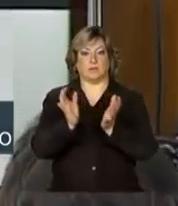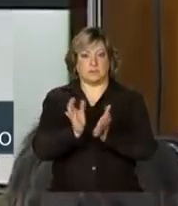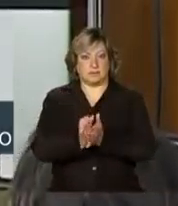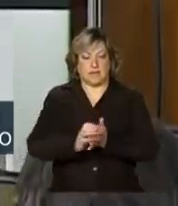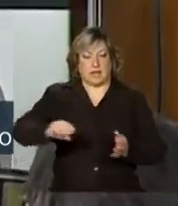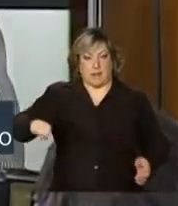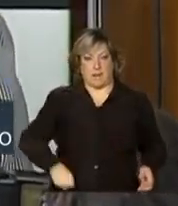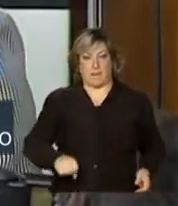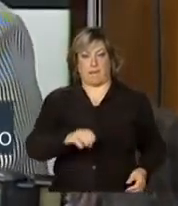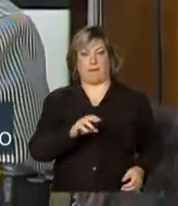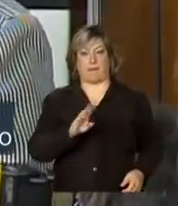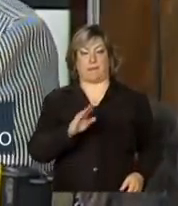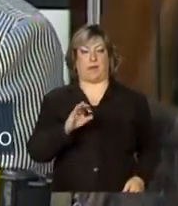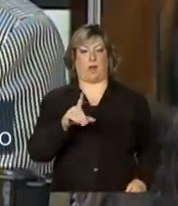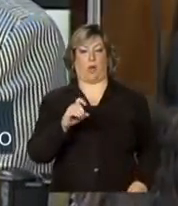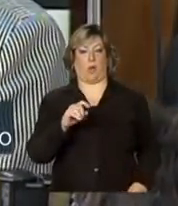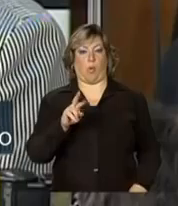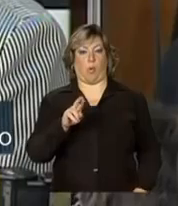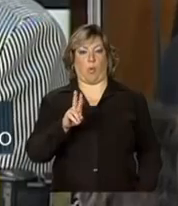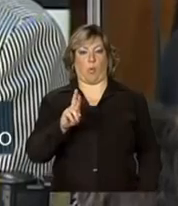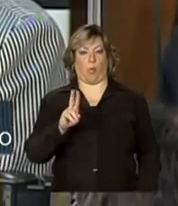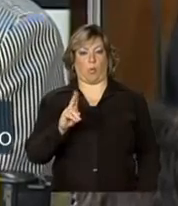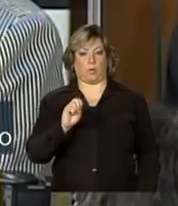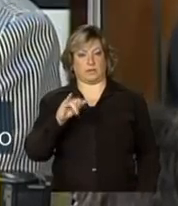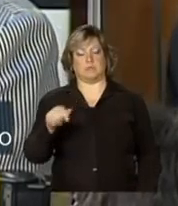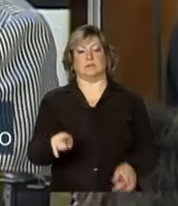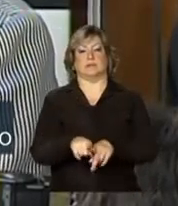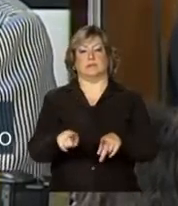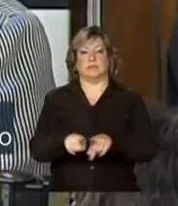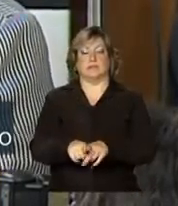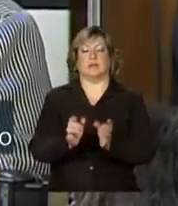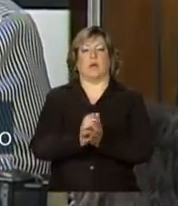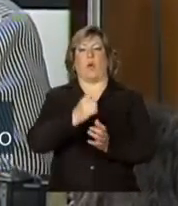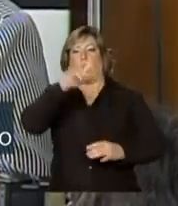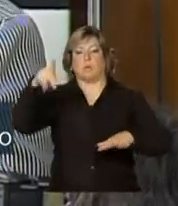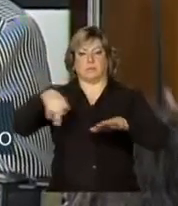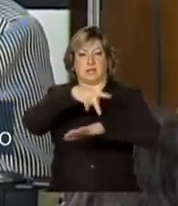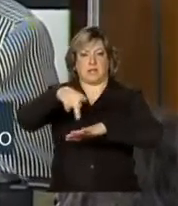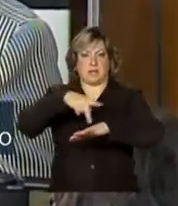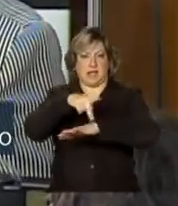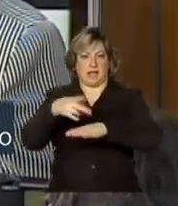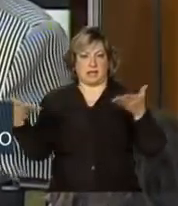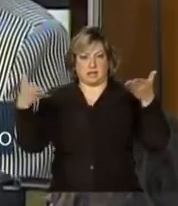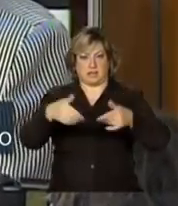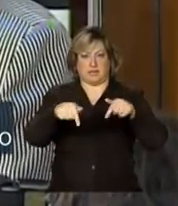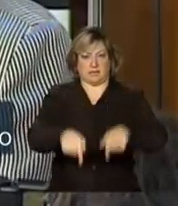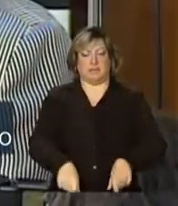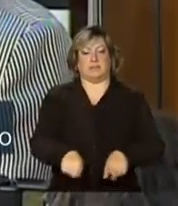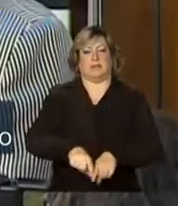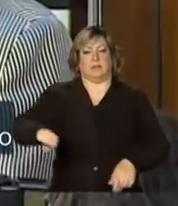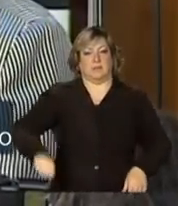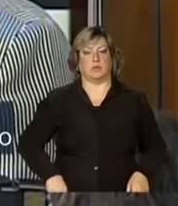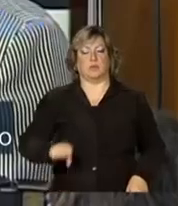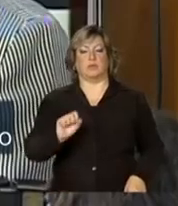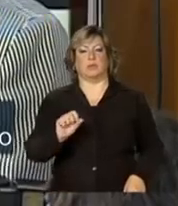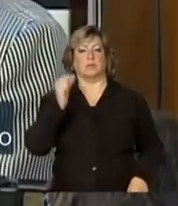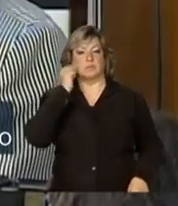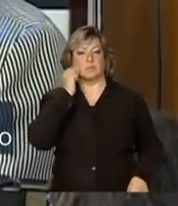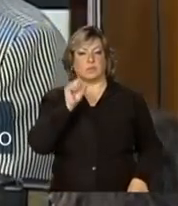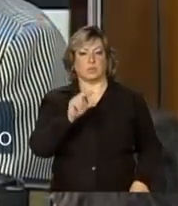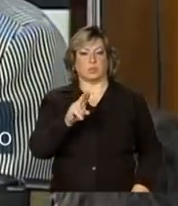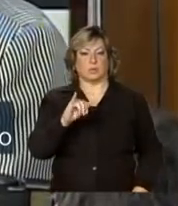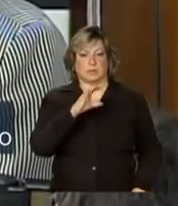Bielorrússia, a embaixadora da Eslovênia, Milena Smith, o embaixador da Suíça, William